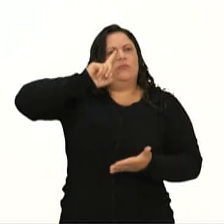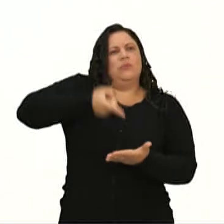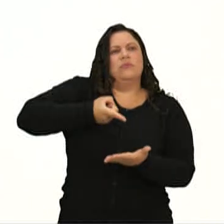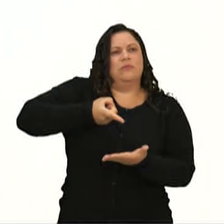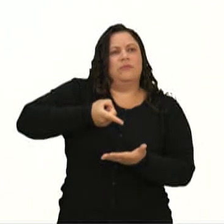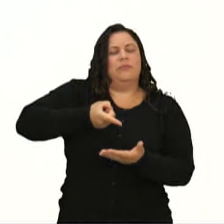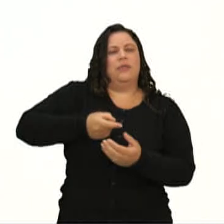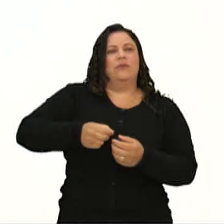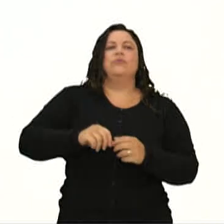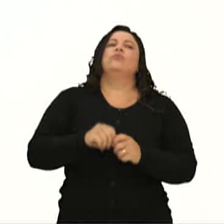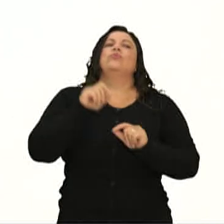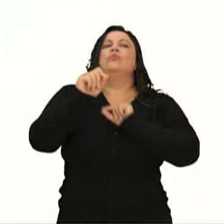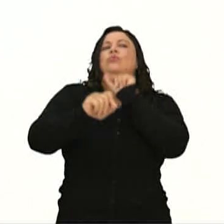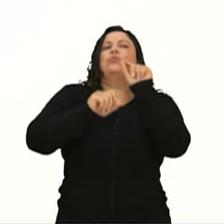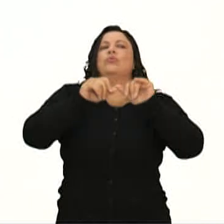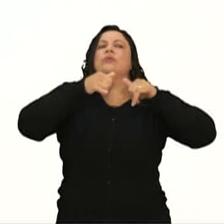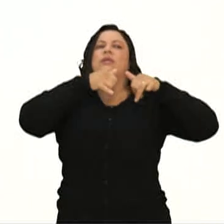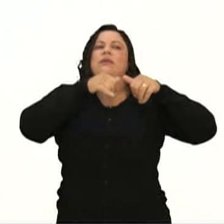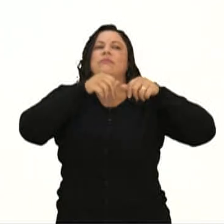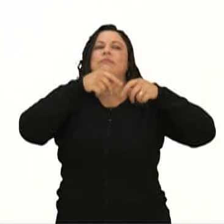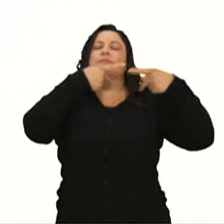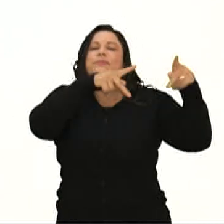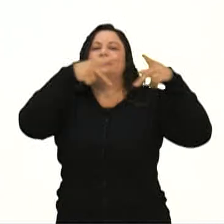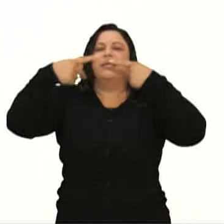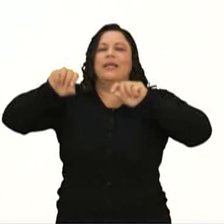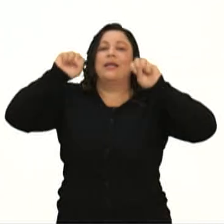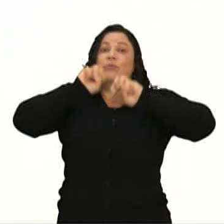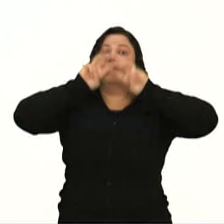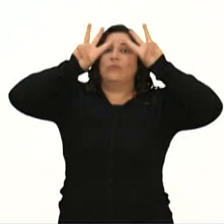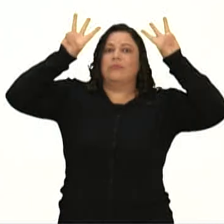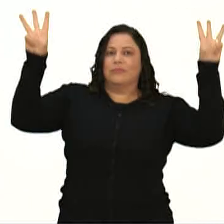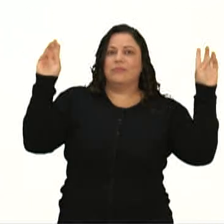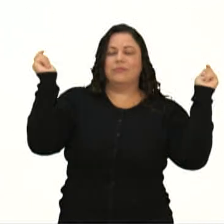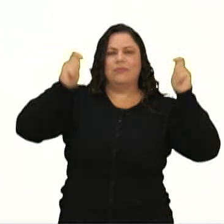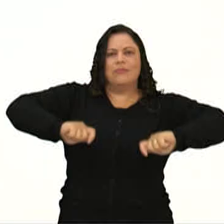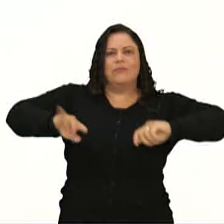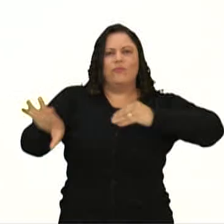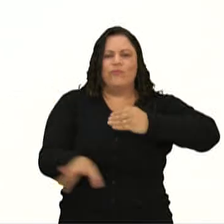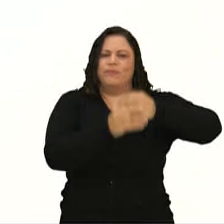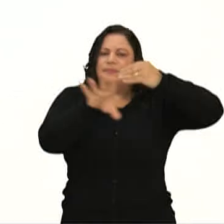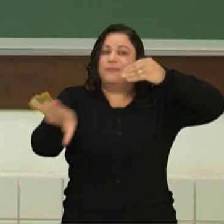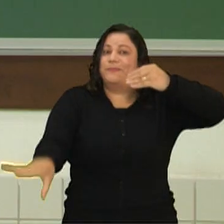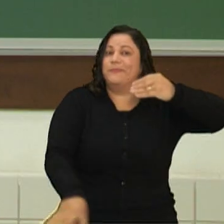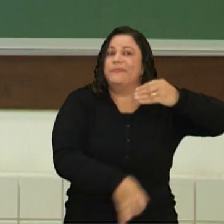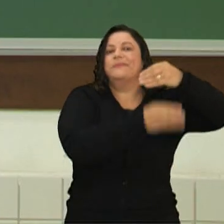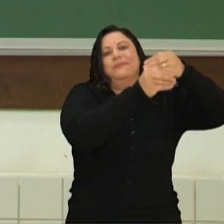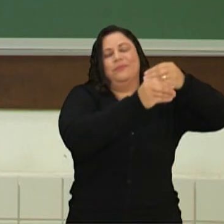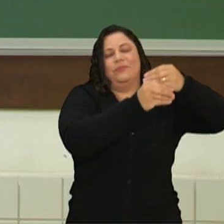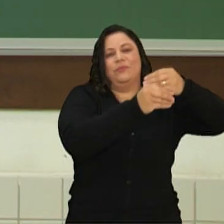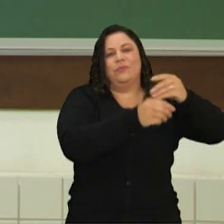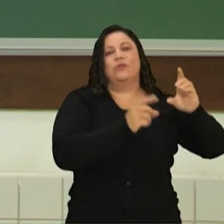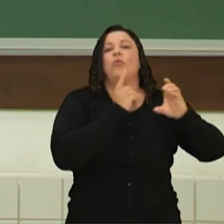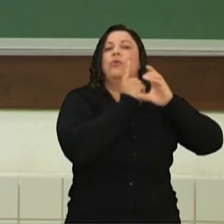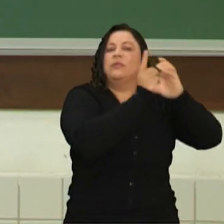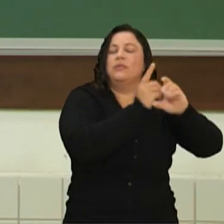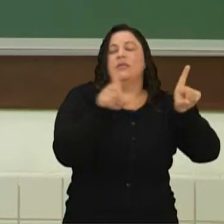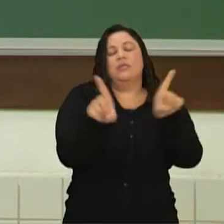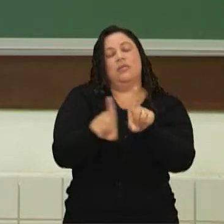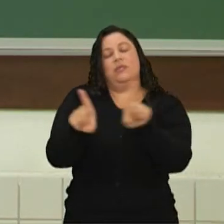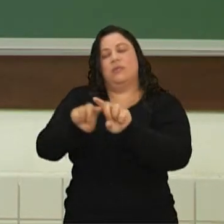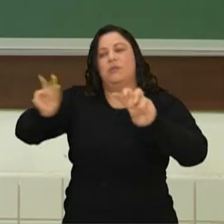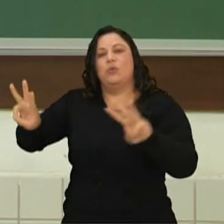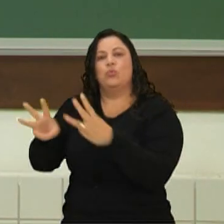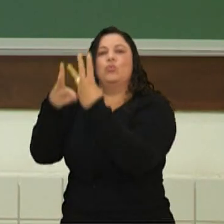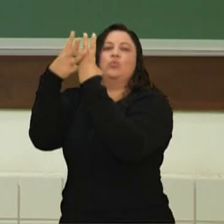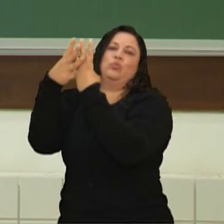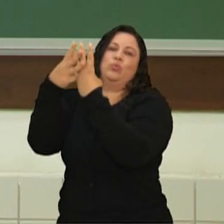Moisés, foram incorporados tanto no cristianismo como no islamismo. Então, tanto a religião do judaísmo quanto